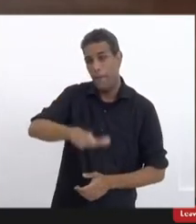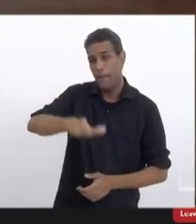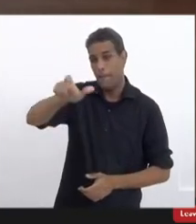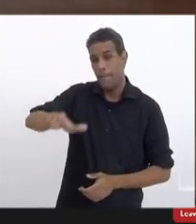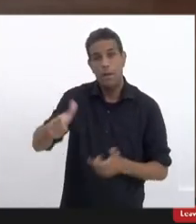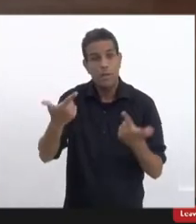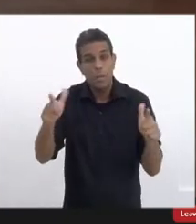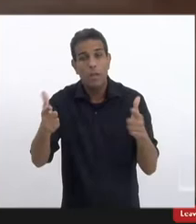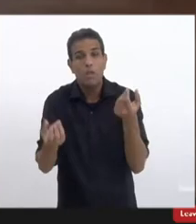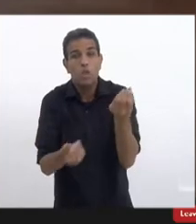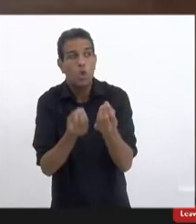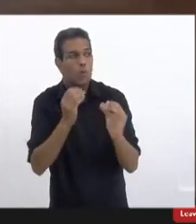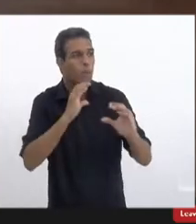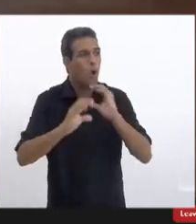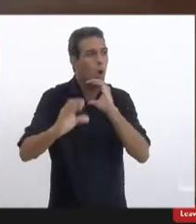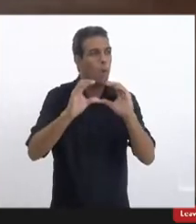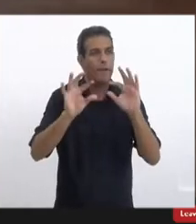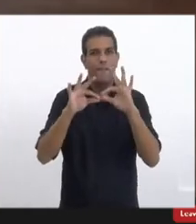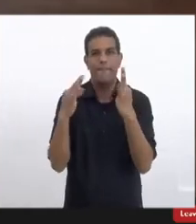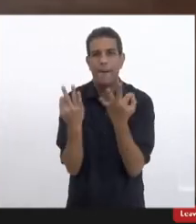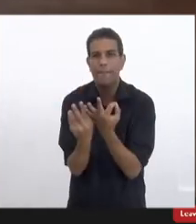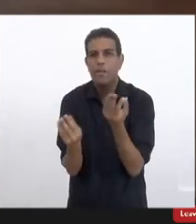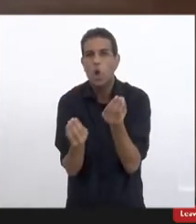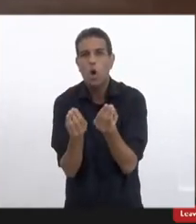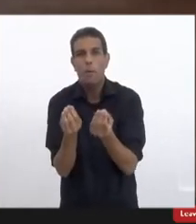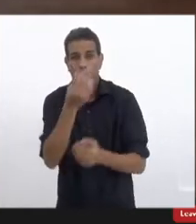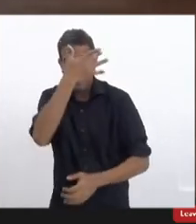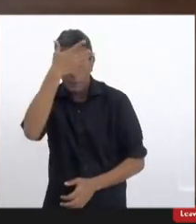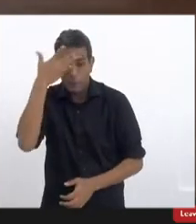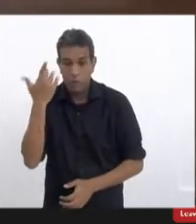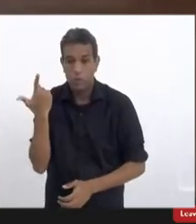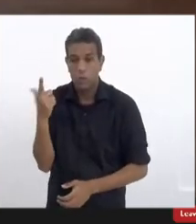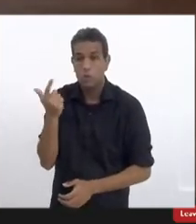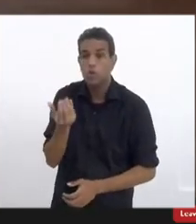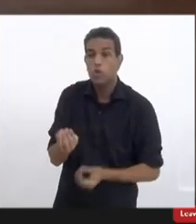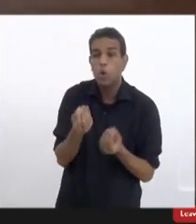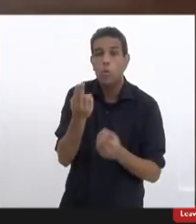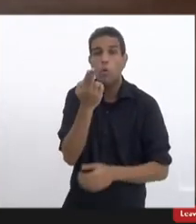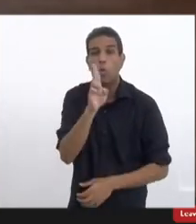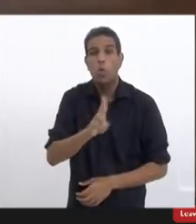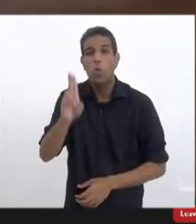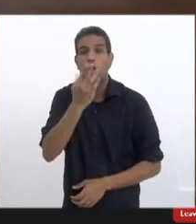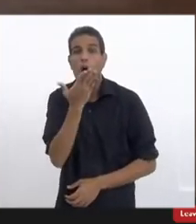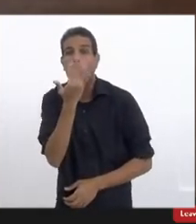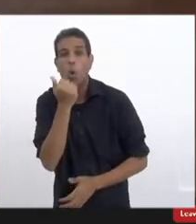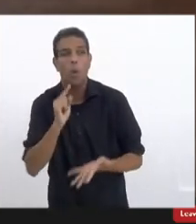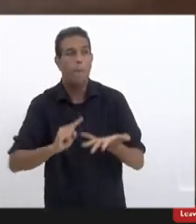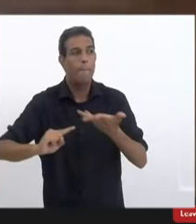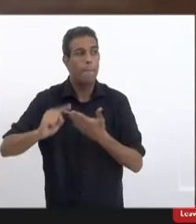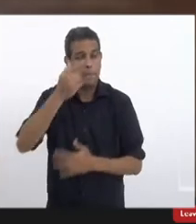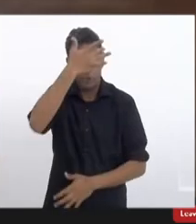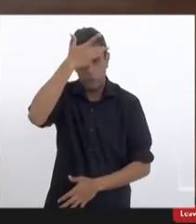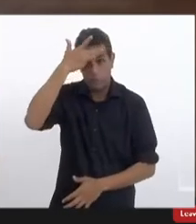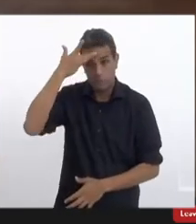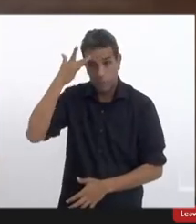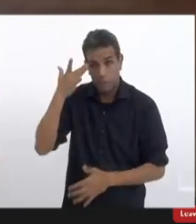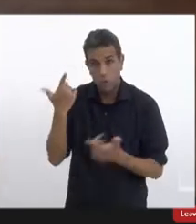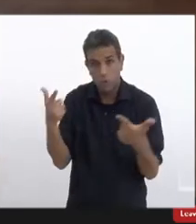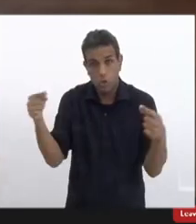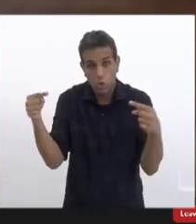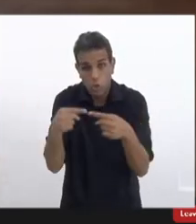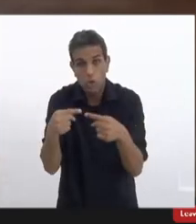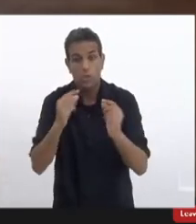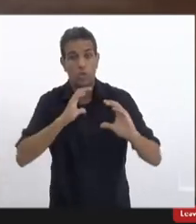não podiam se comunicar com a família, as pessoas não podiam usar qualquer corte de cabelo, as pessoas não podiam ver